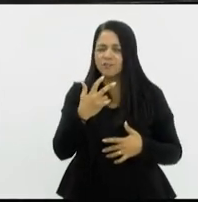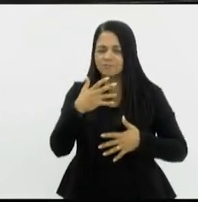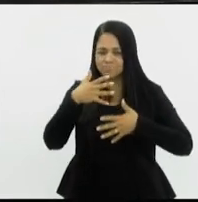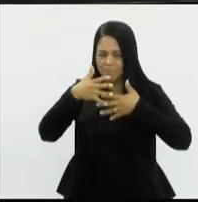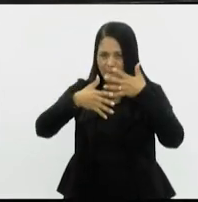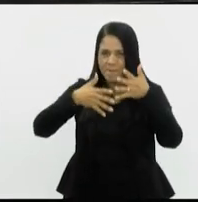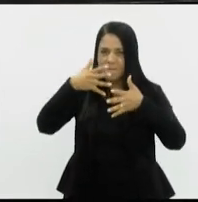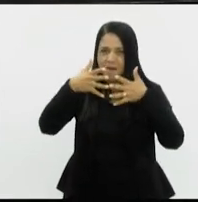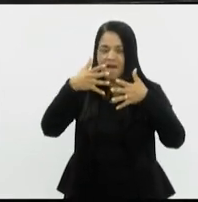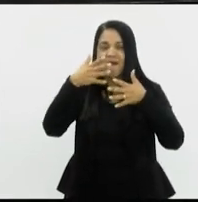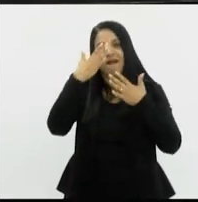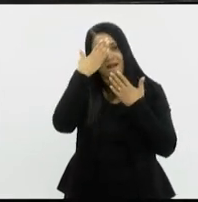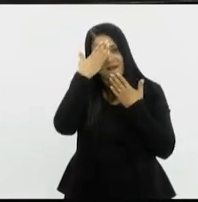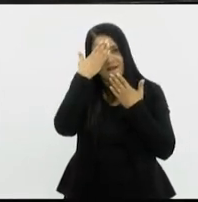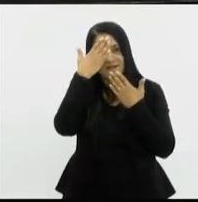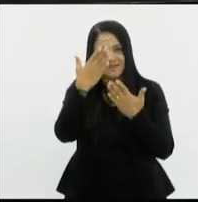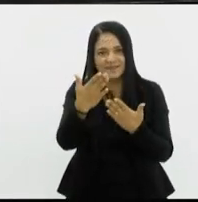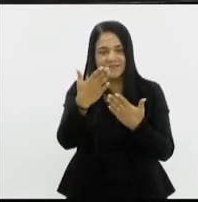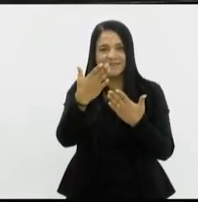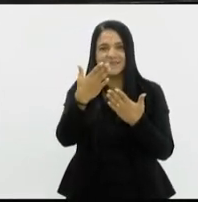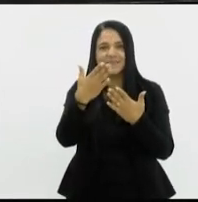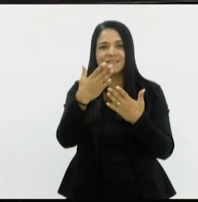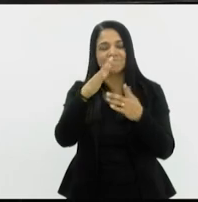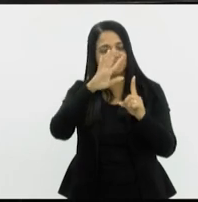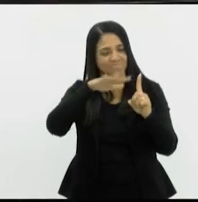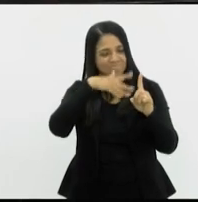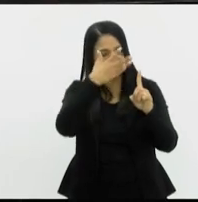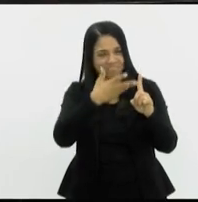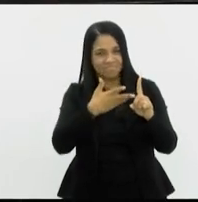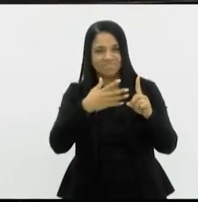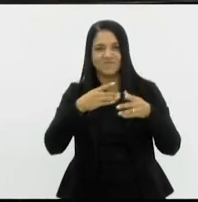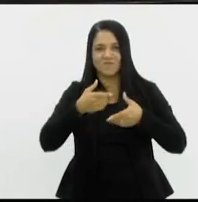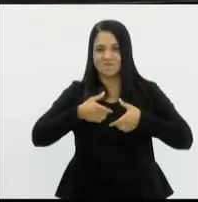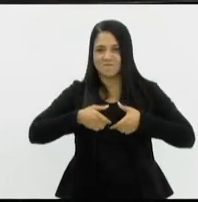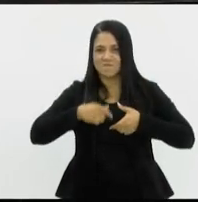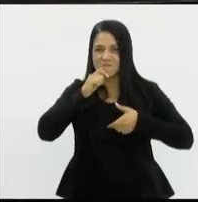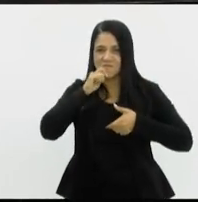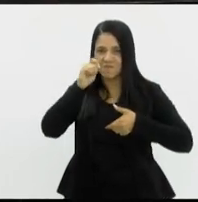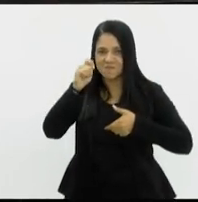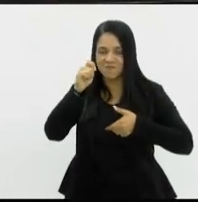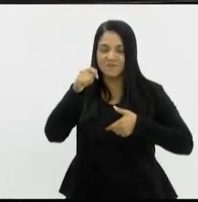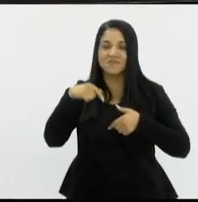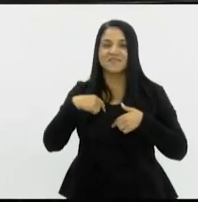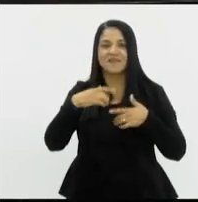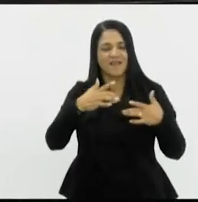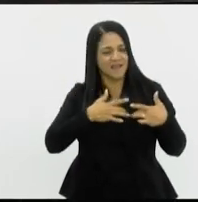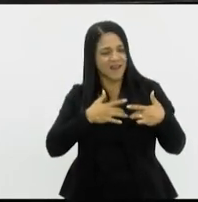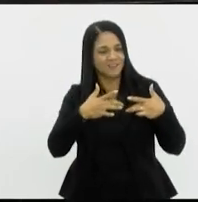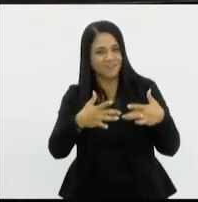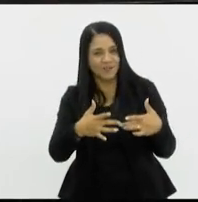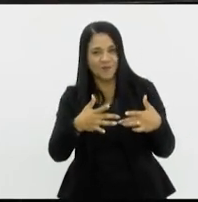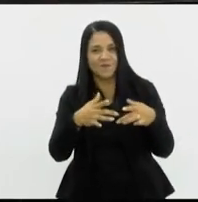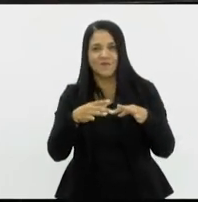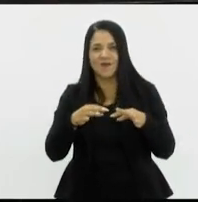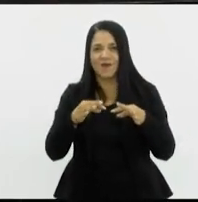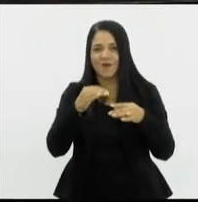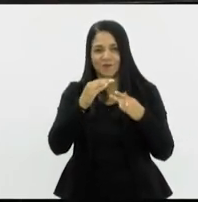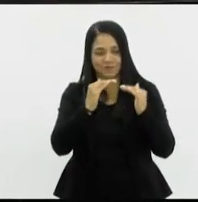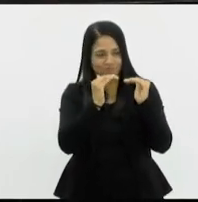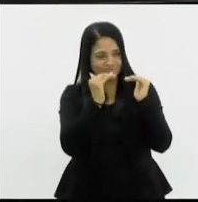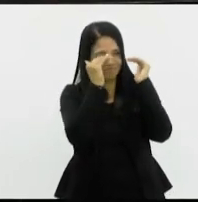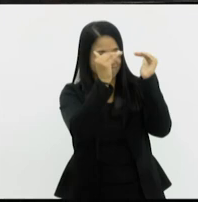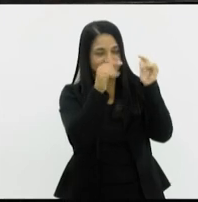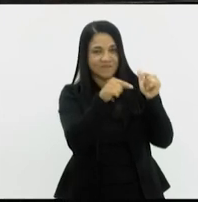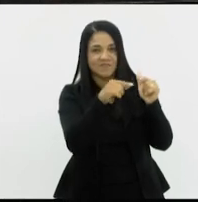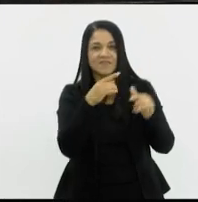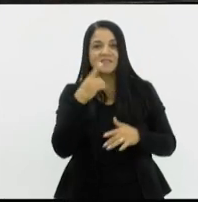público agradecer a concessão desta medalha, dizer da minha gratidão ao excelentíssimo senhor deputado